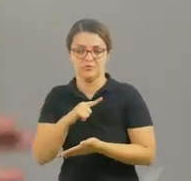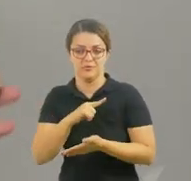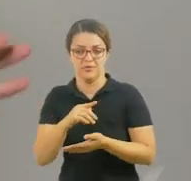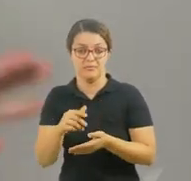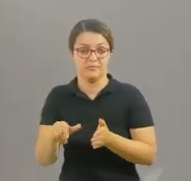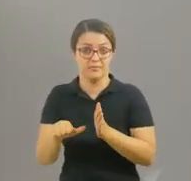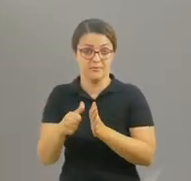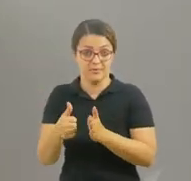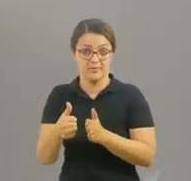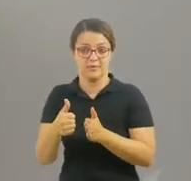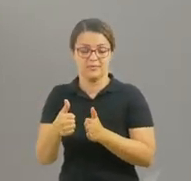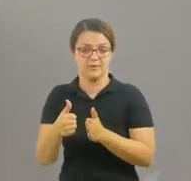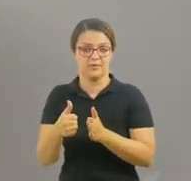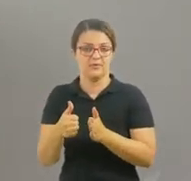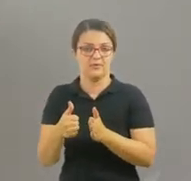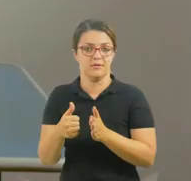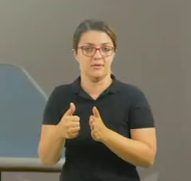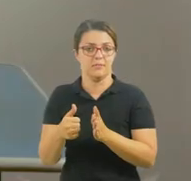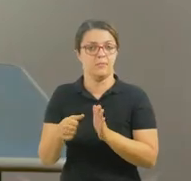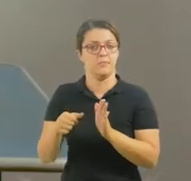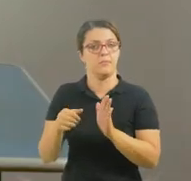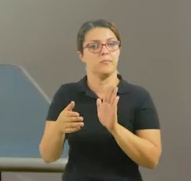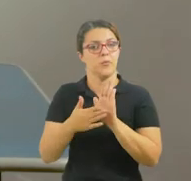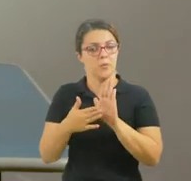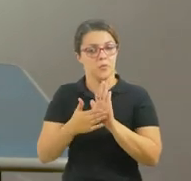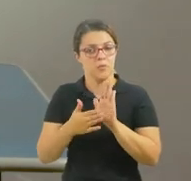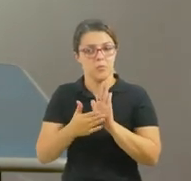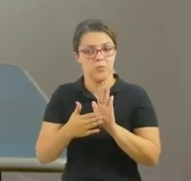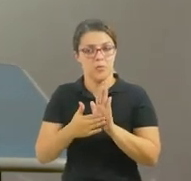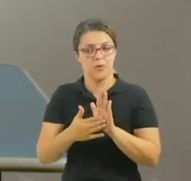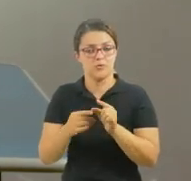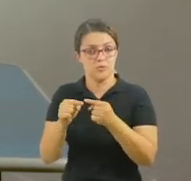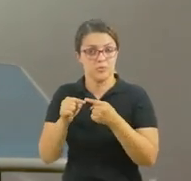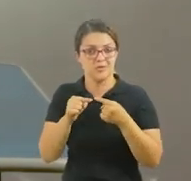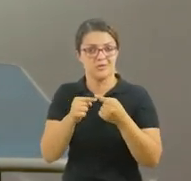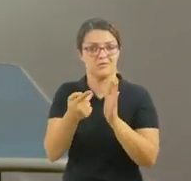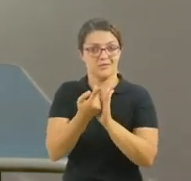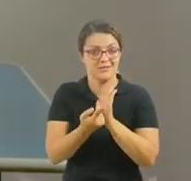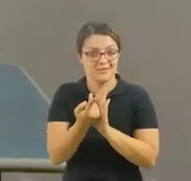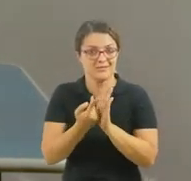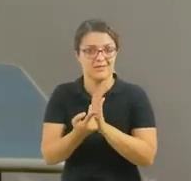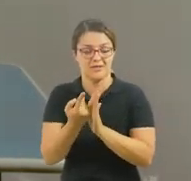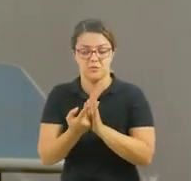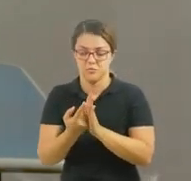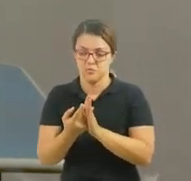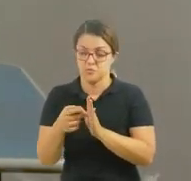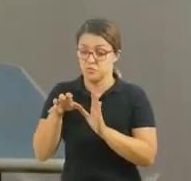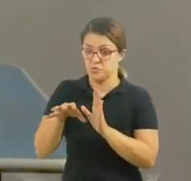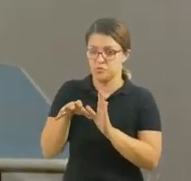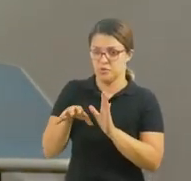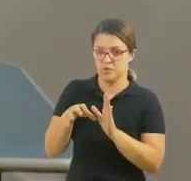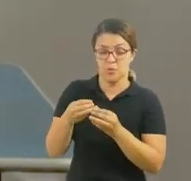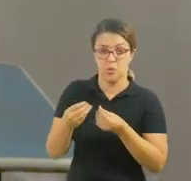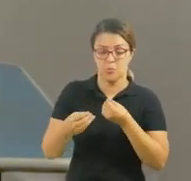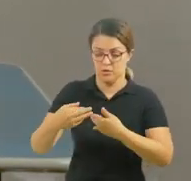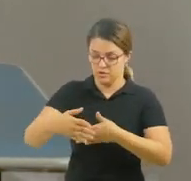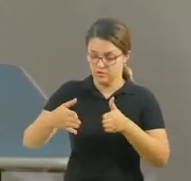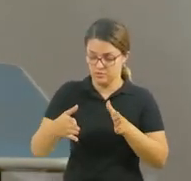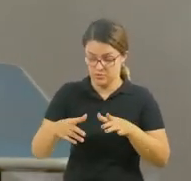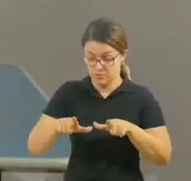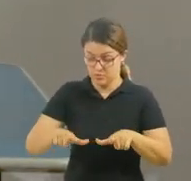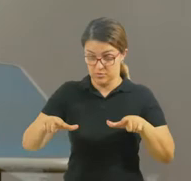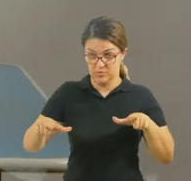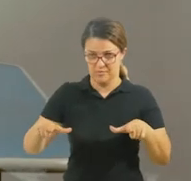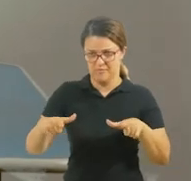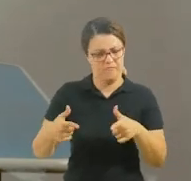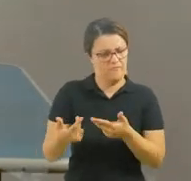encaixando desenhos e formas. Então vocês vão pegar uma placa de papelão grande, fazer diversas formas, desenhos, o que vocês quiserem. Vocês podem usar